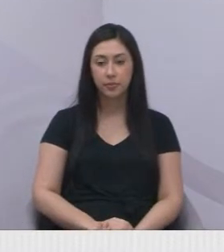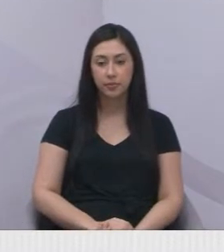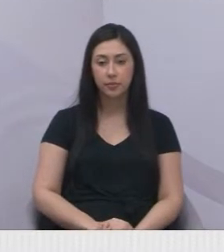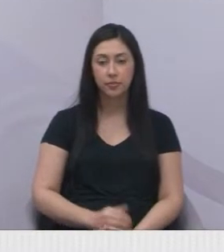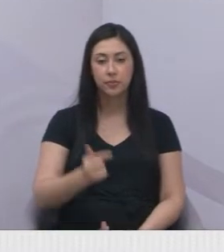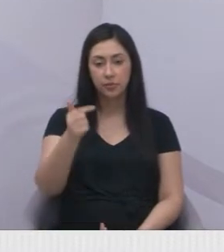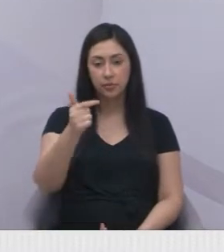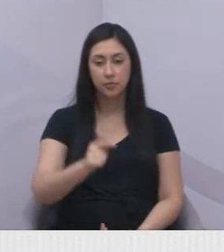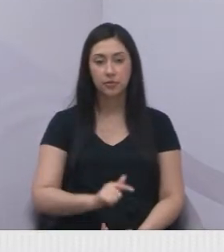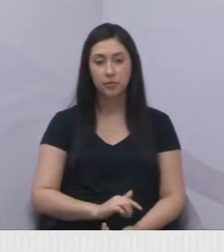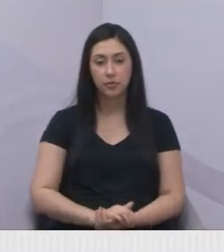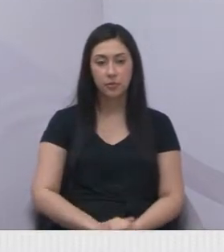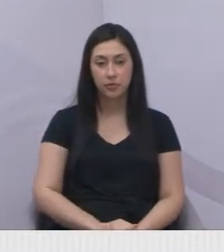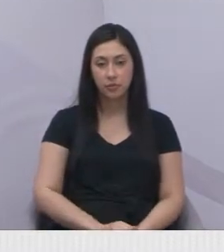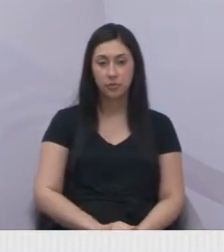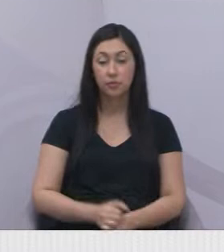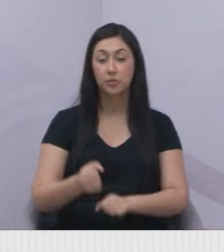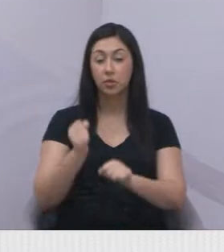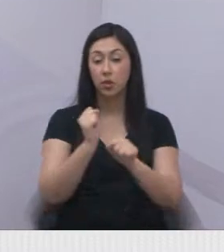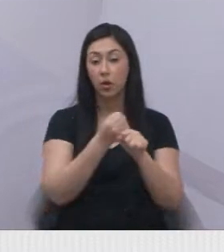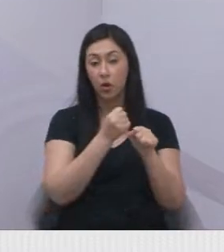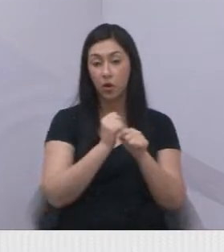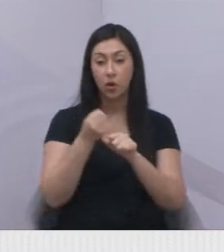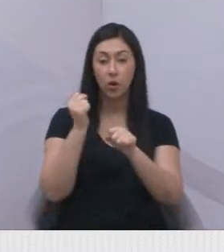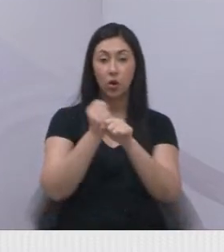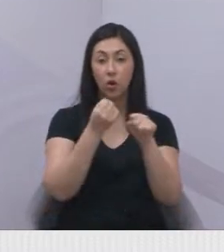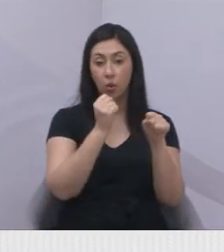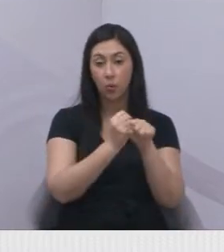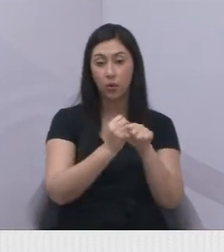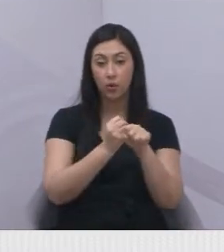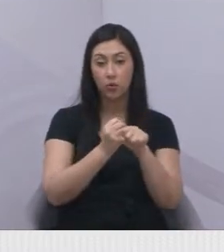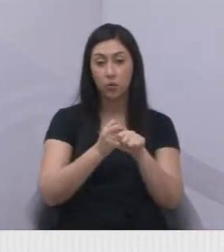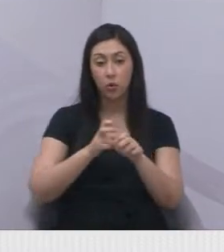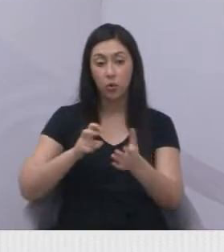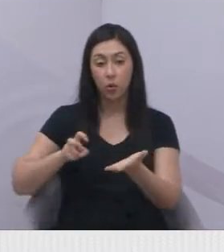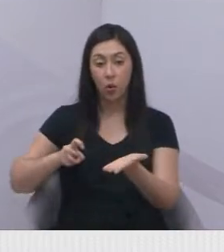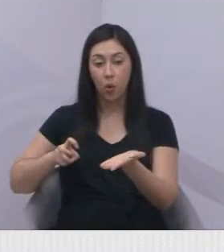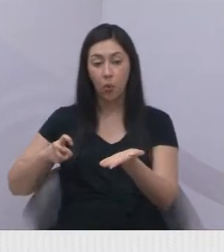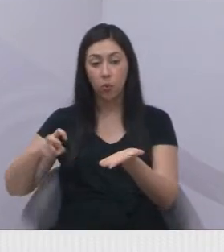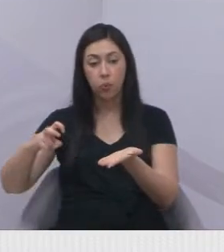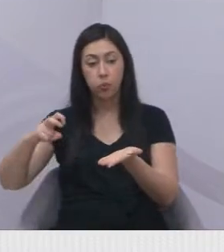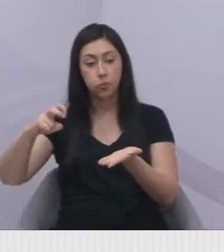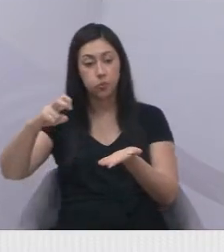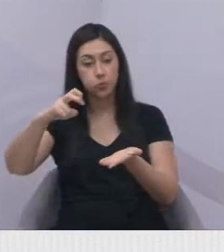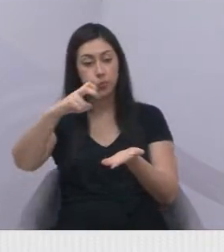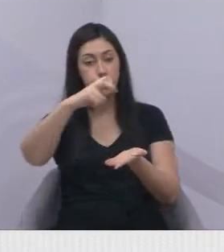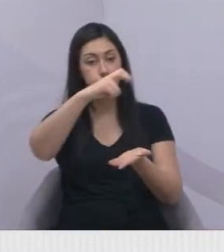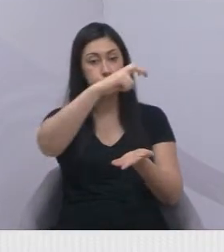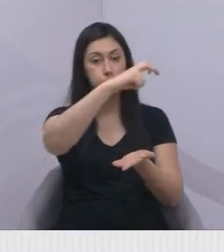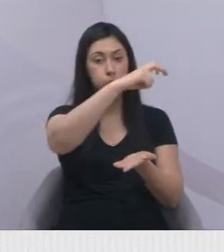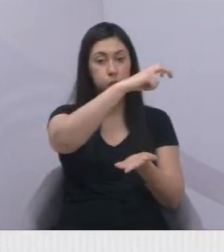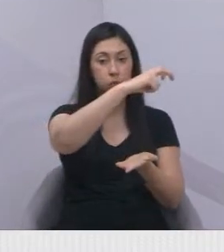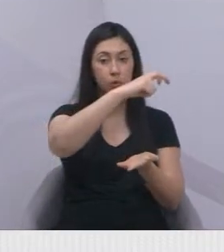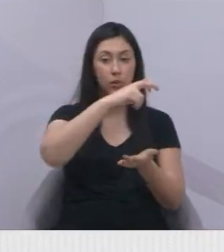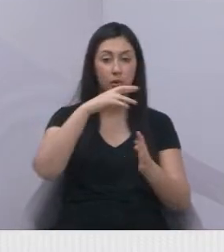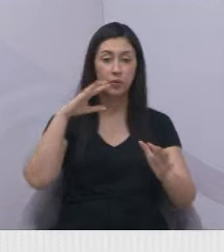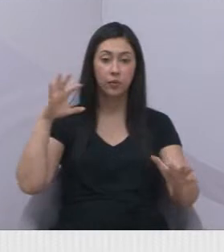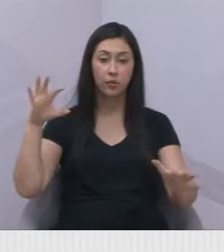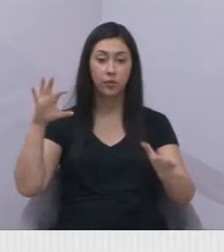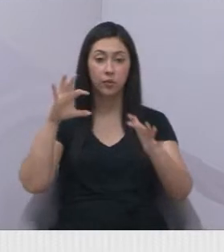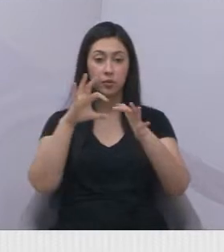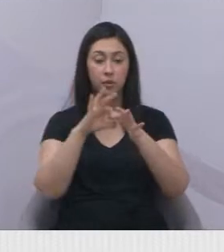10, obra do viaduto que irá